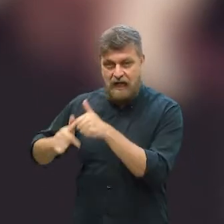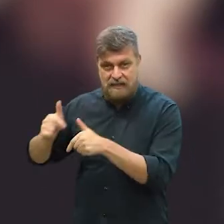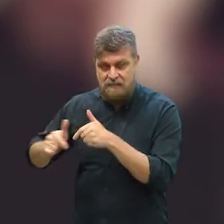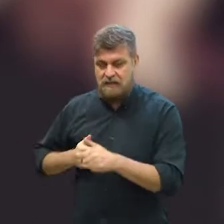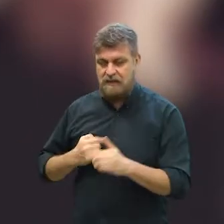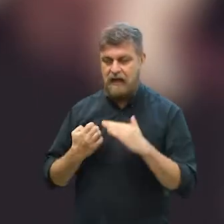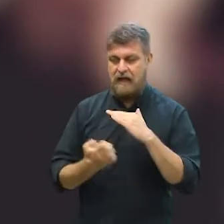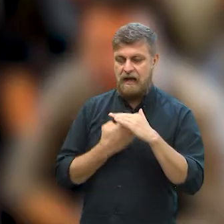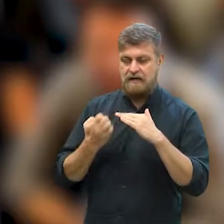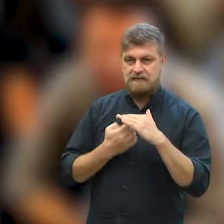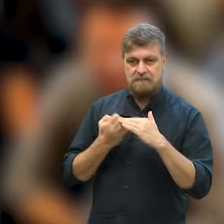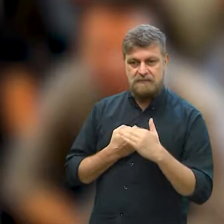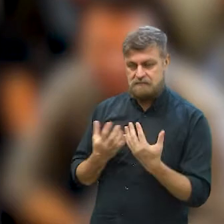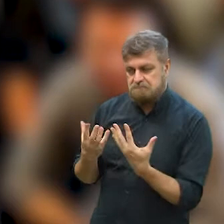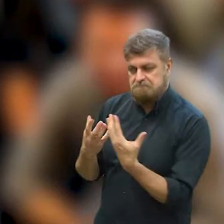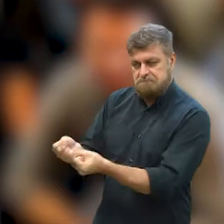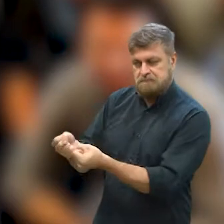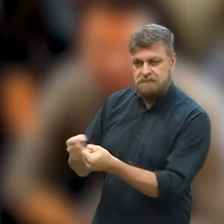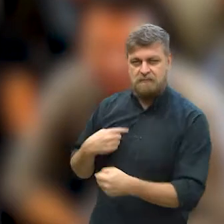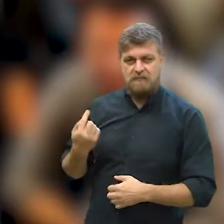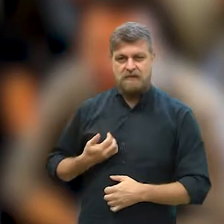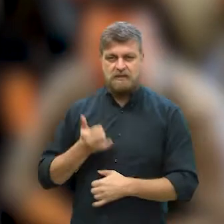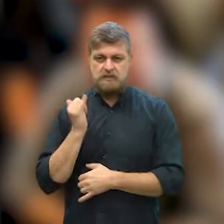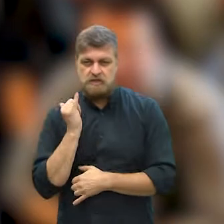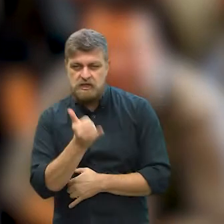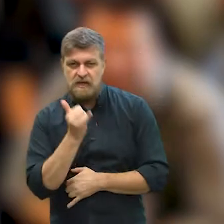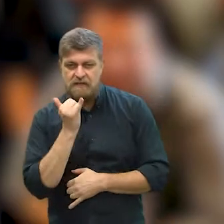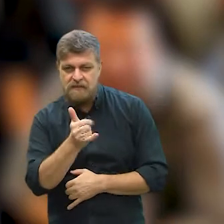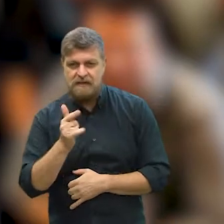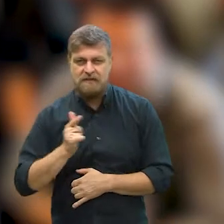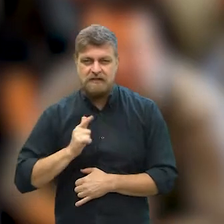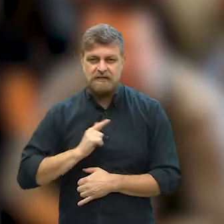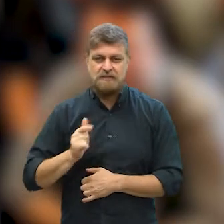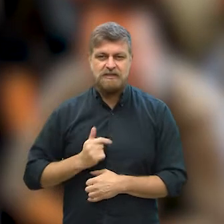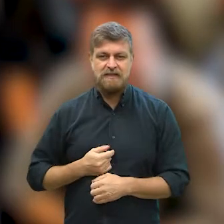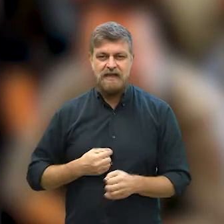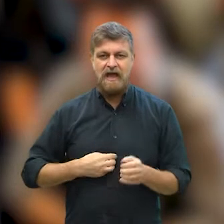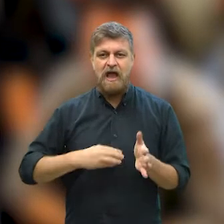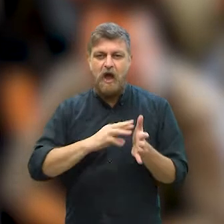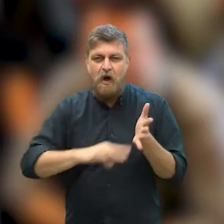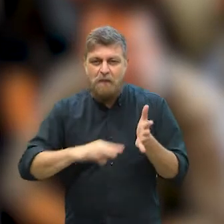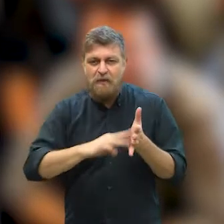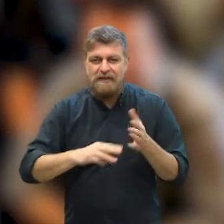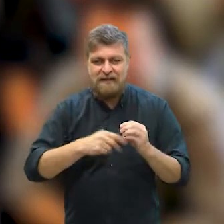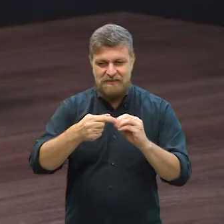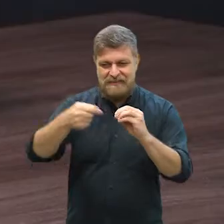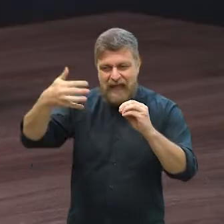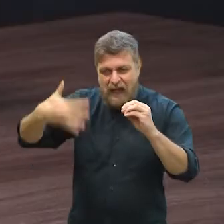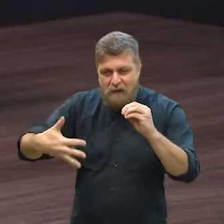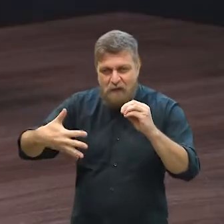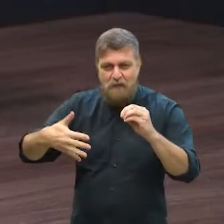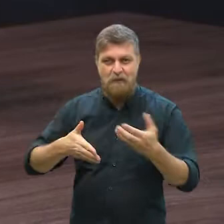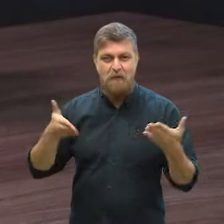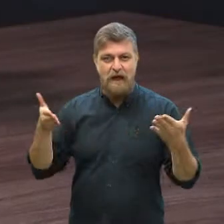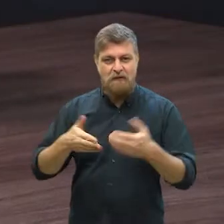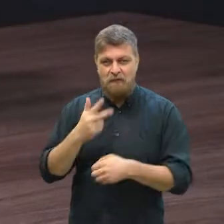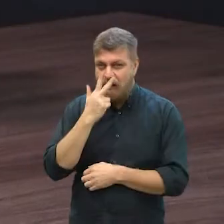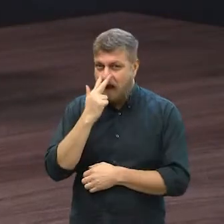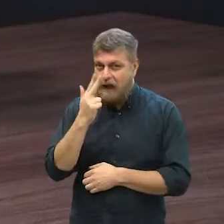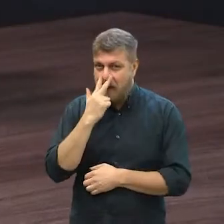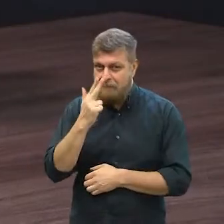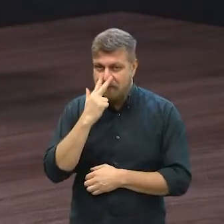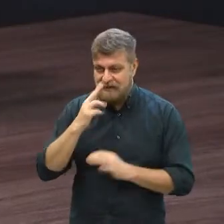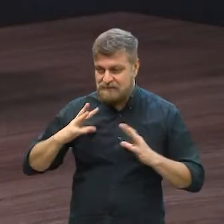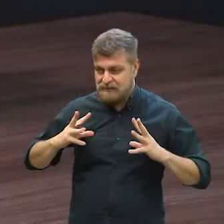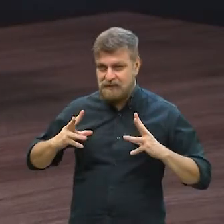muitas empresas, né? Sempre a gente falava daquele modelo da Google, da Microsoft, etc. E agora parece